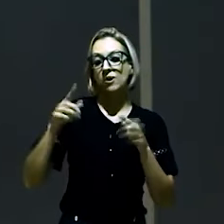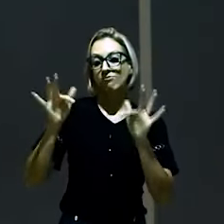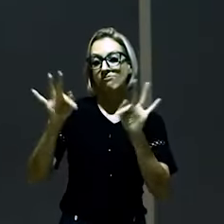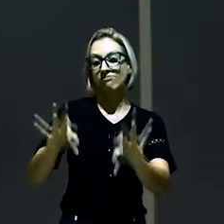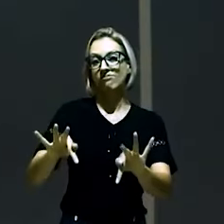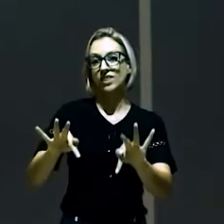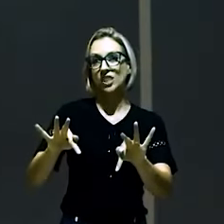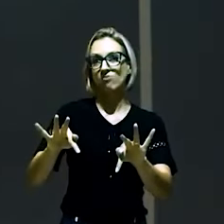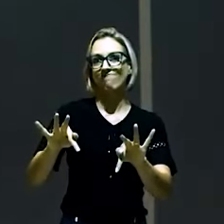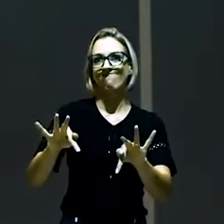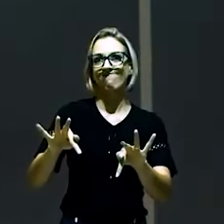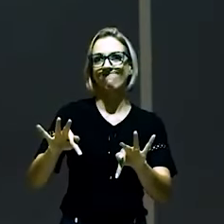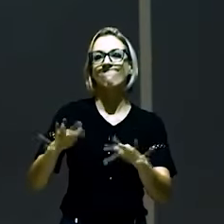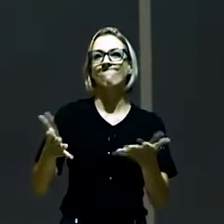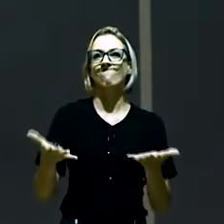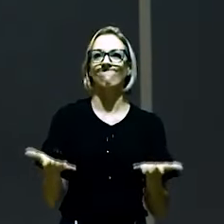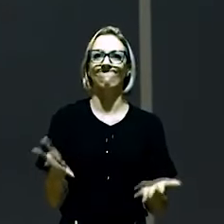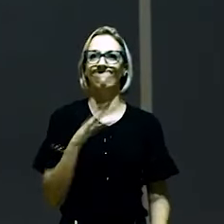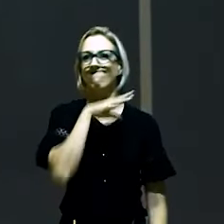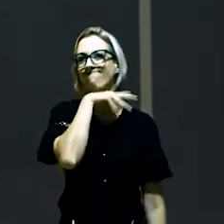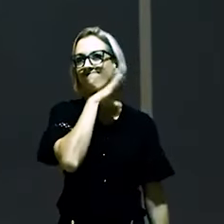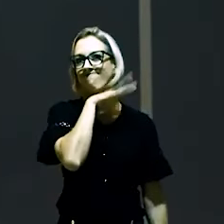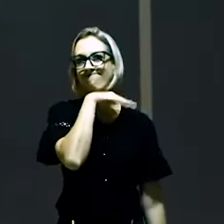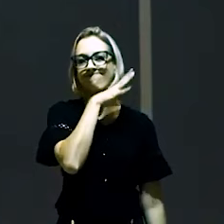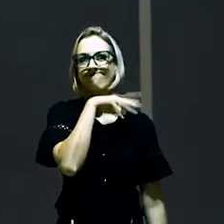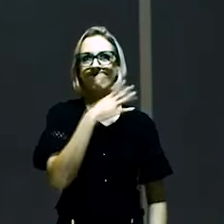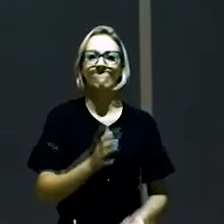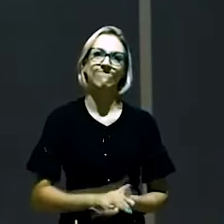E a Bíblia mostra homens que começaram ruim,